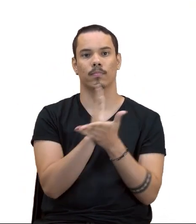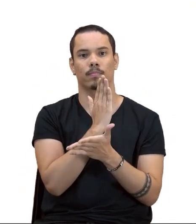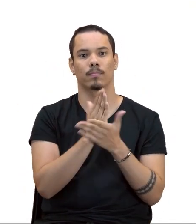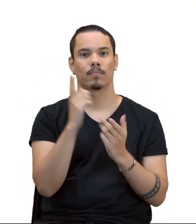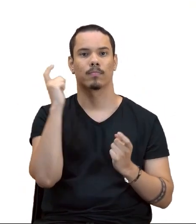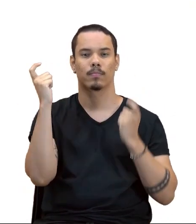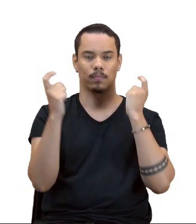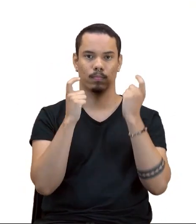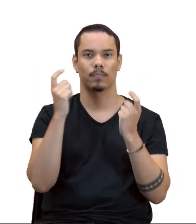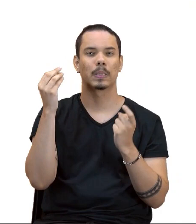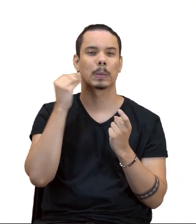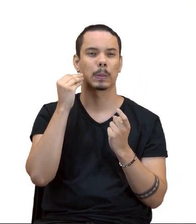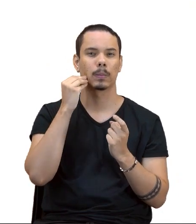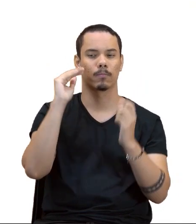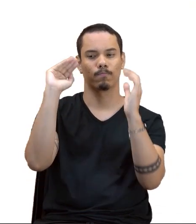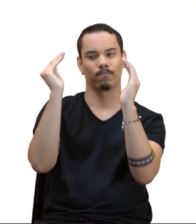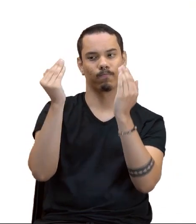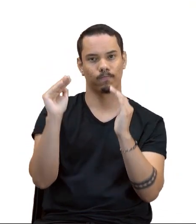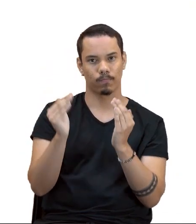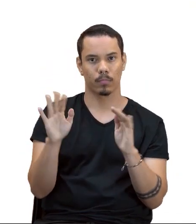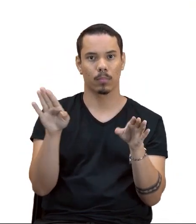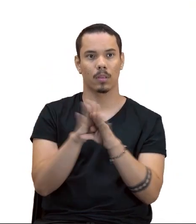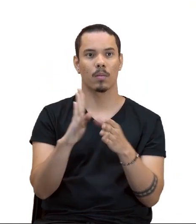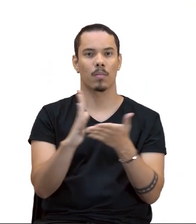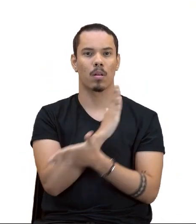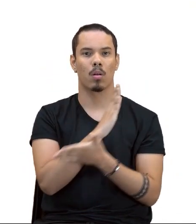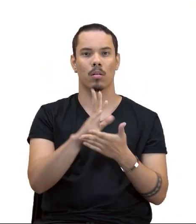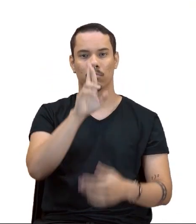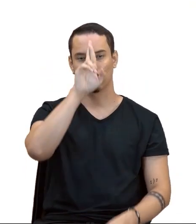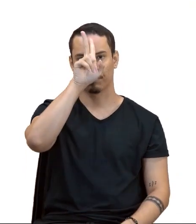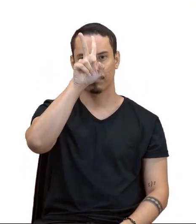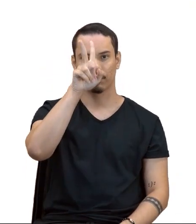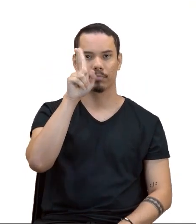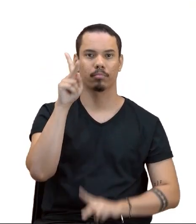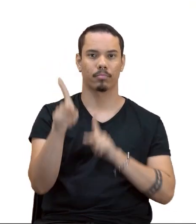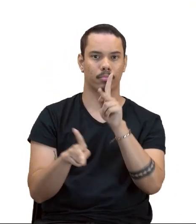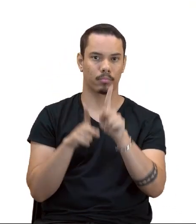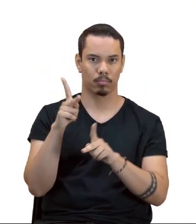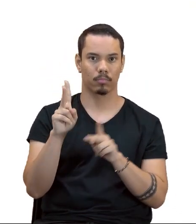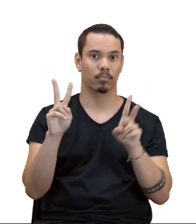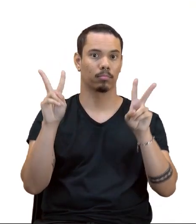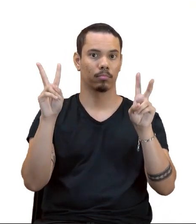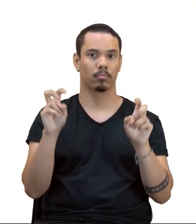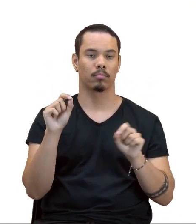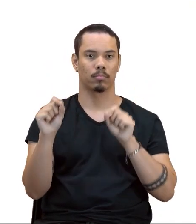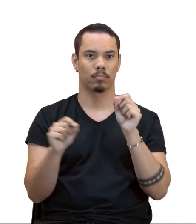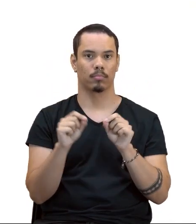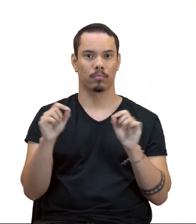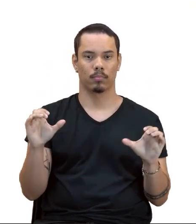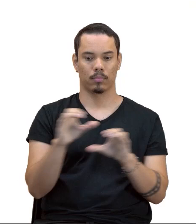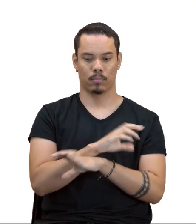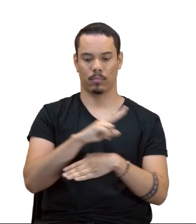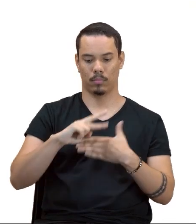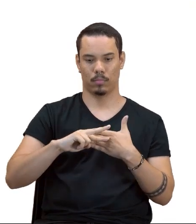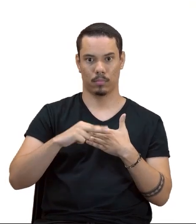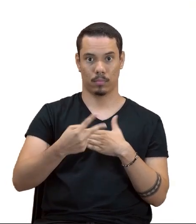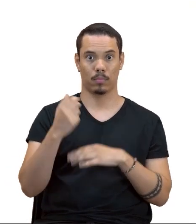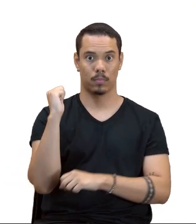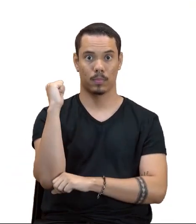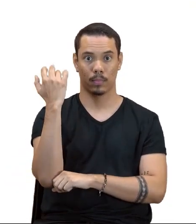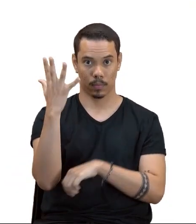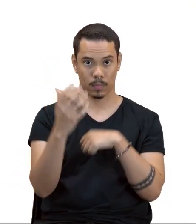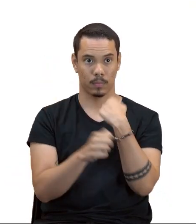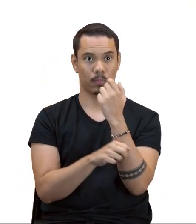preocupações, incluindo alguns desses equívocos populares a respeito das consequências ambientais, para que se